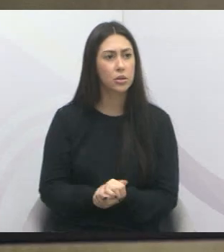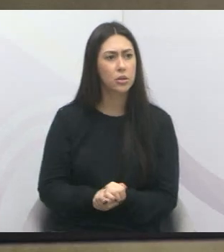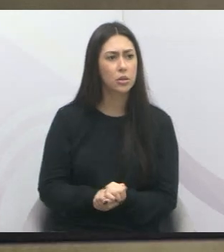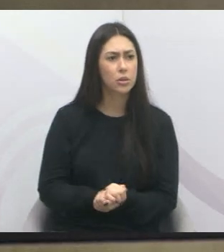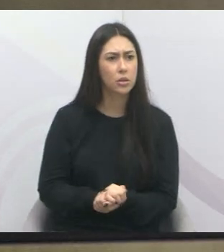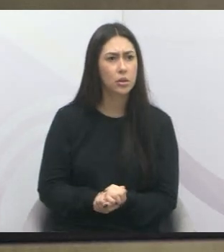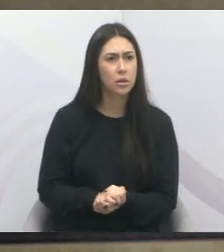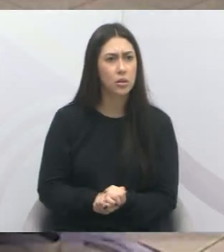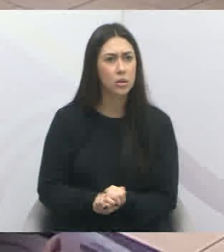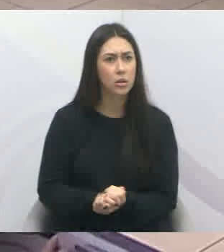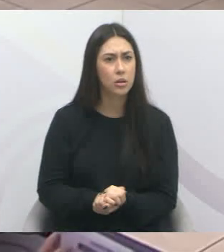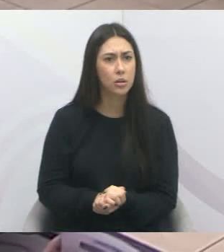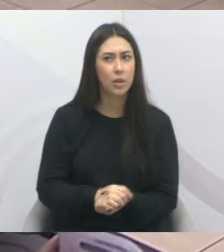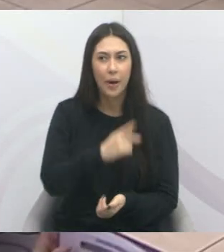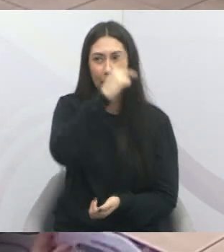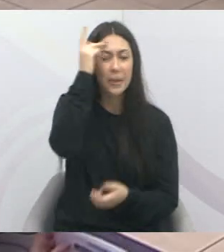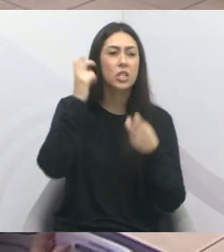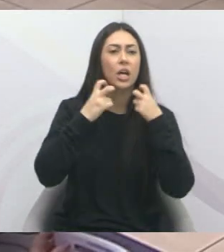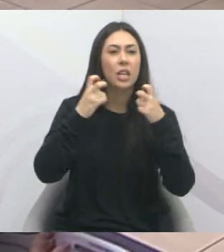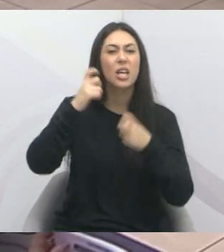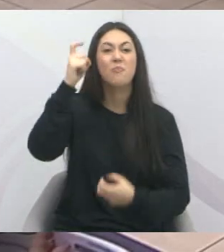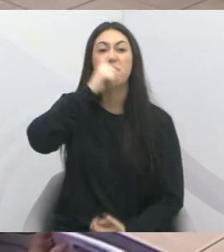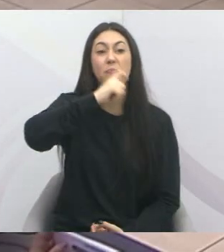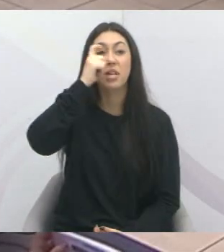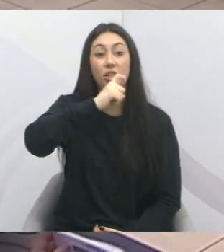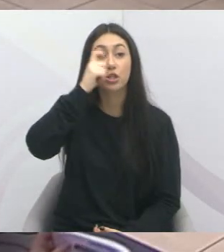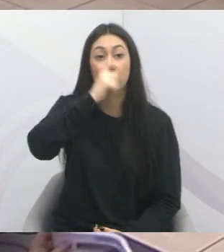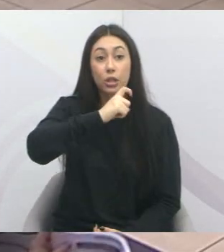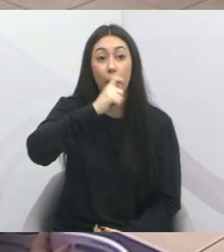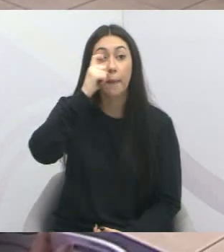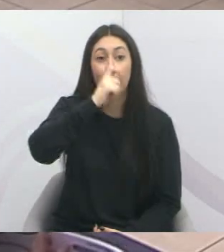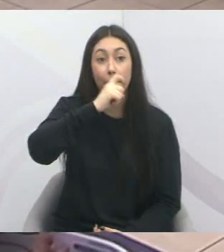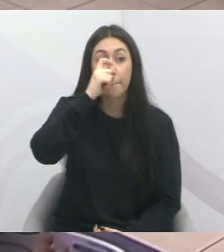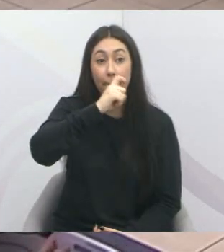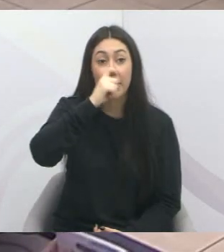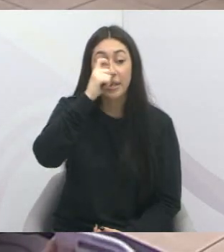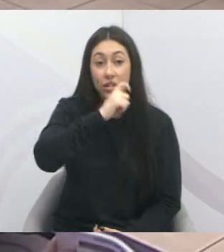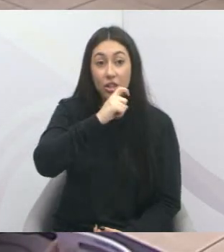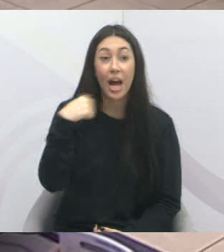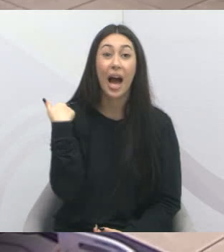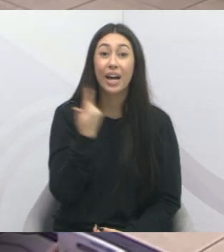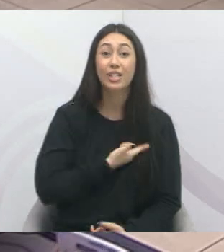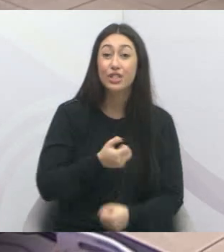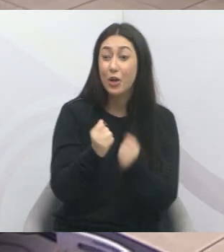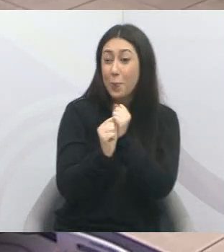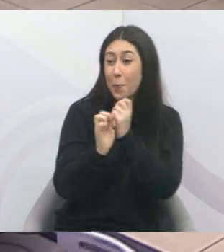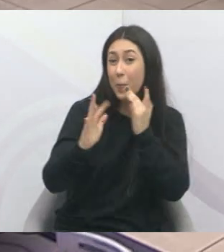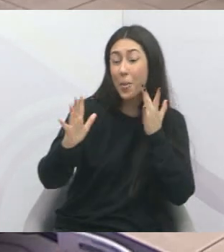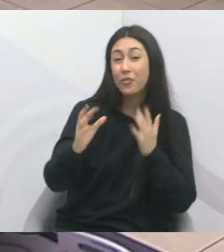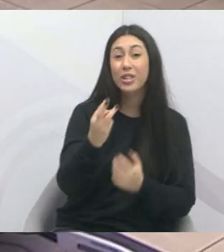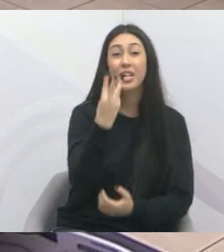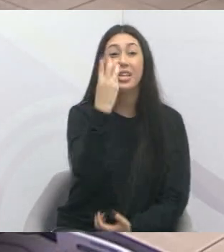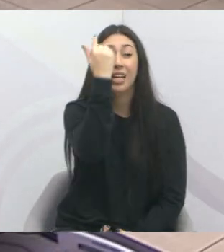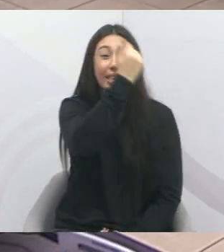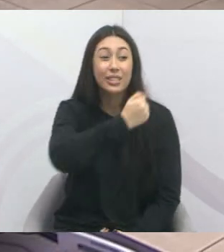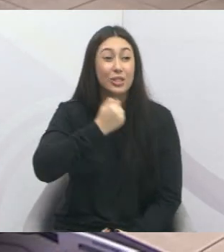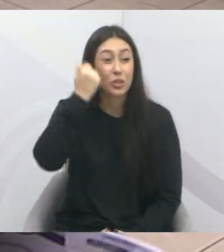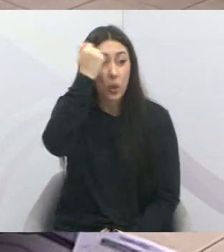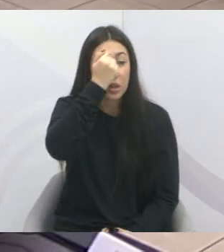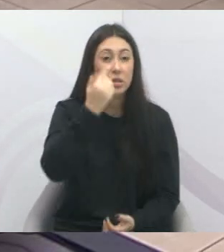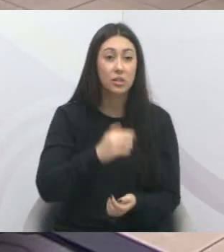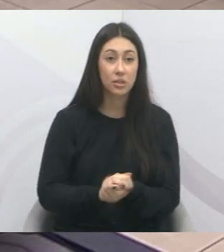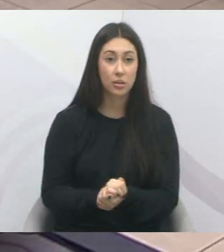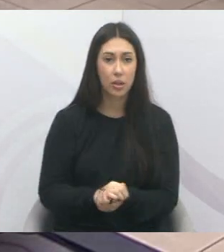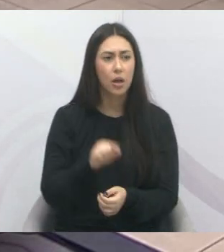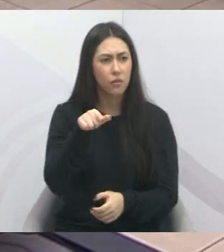Senhor? Mentira! Senhor? Mentira! As pessoas que ficam na fila das 3 às 9 da noite da UPA. O senhor